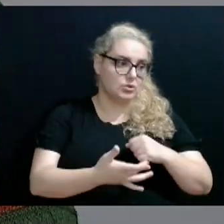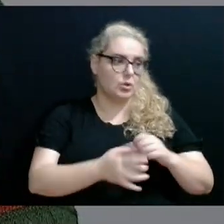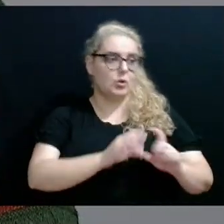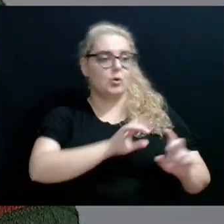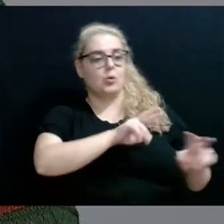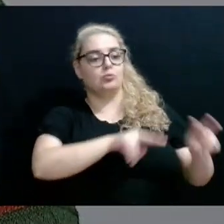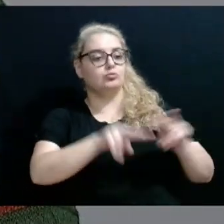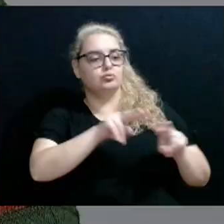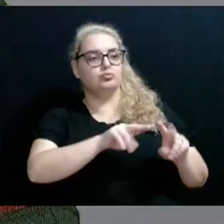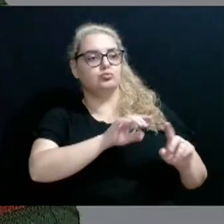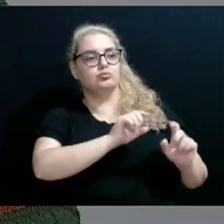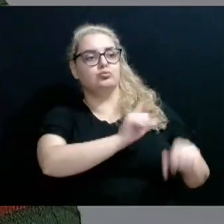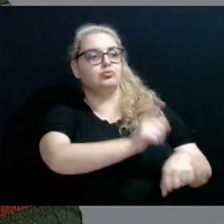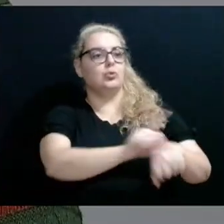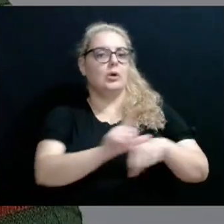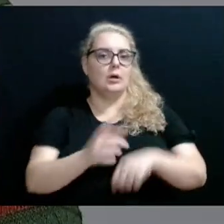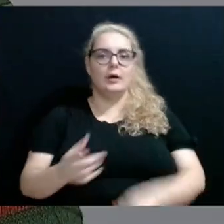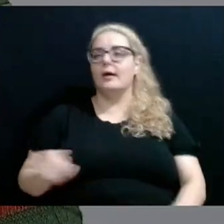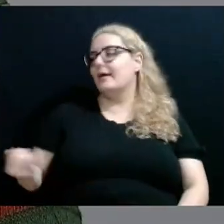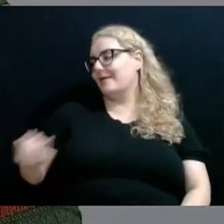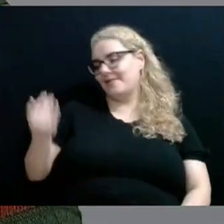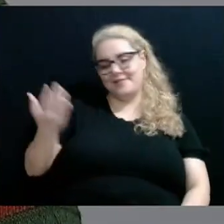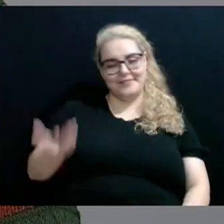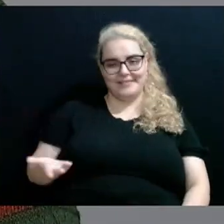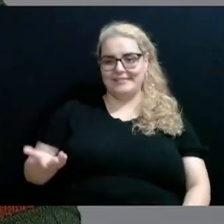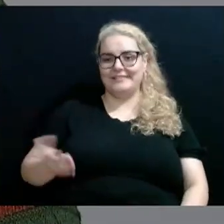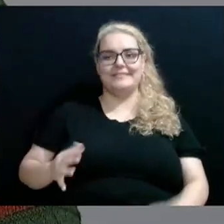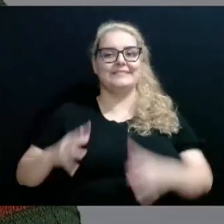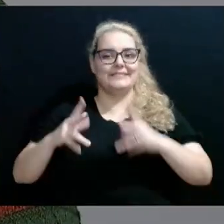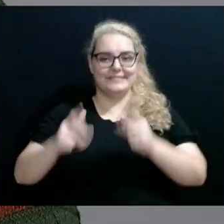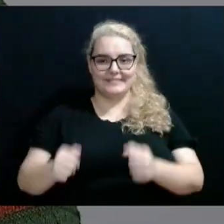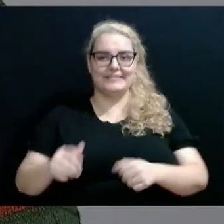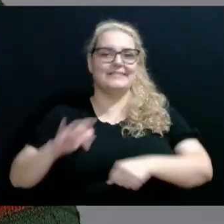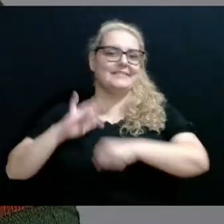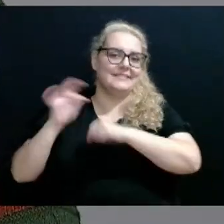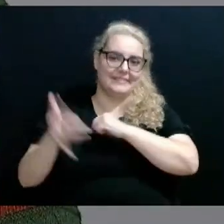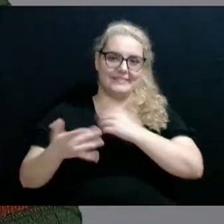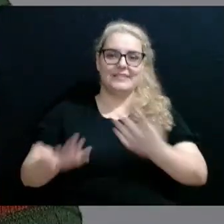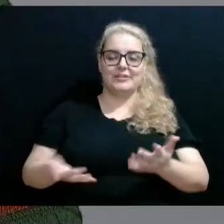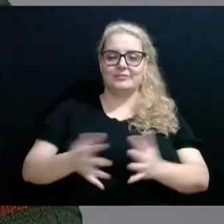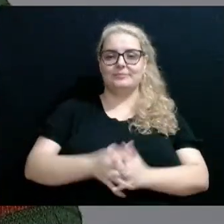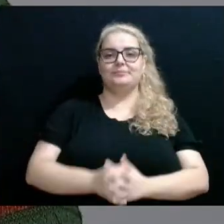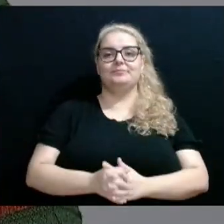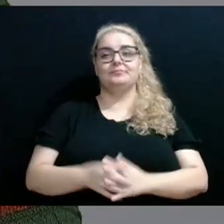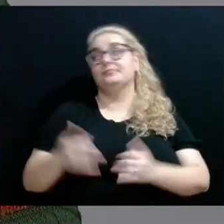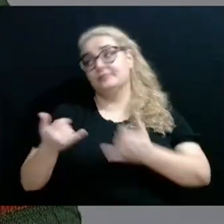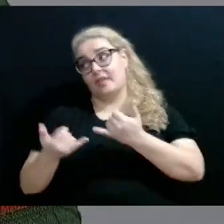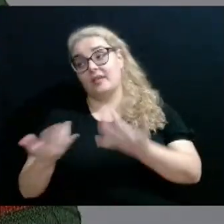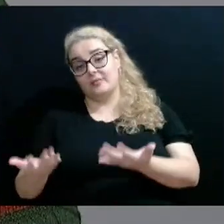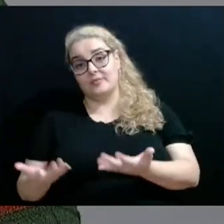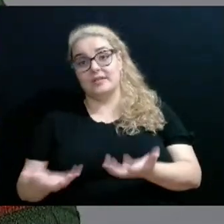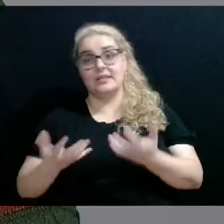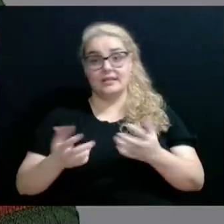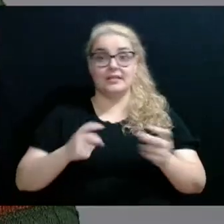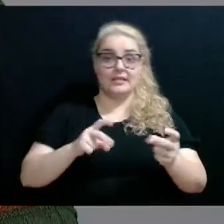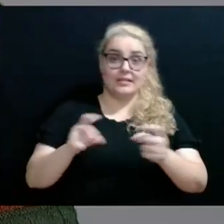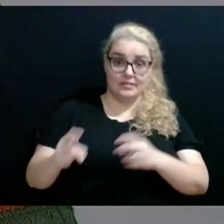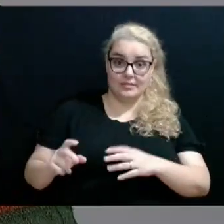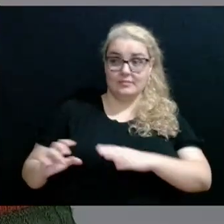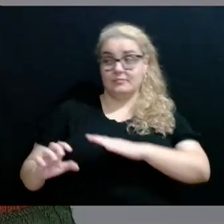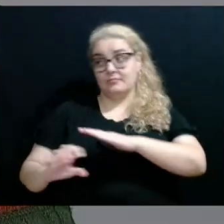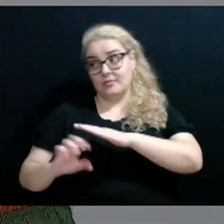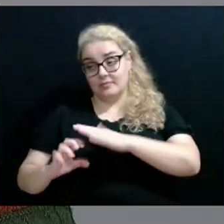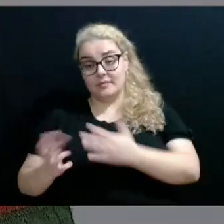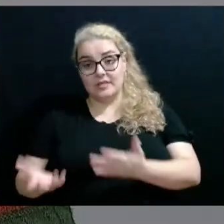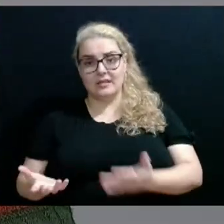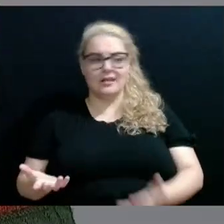velas artesanais? Essencial, né? Todo mundo está na rede social. E eu brinco, né? Às vezes até quem quer vender corporativo, né? Fala assim, mas será